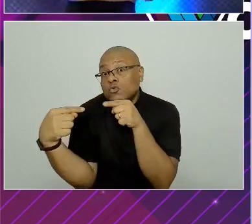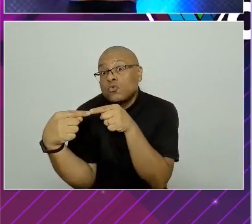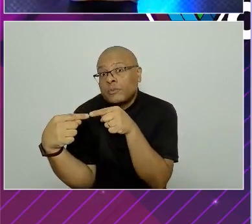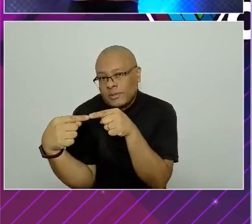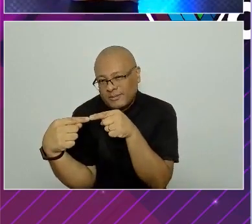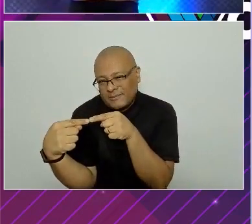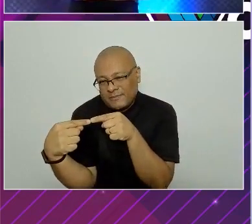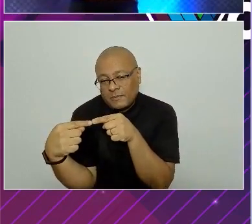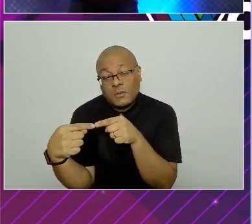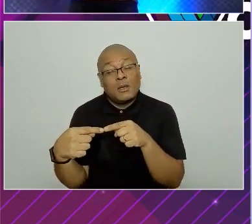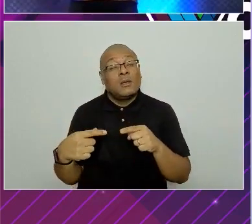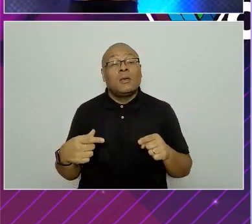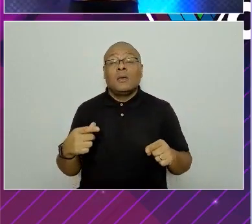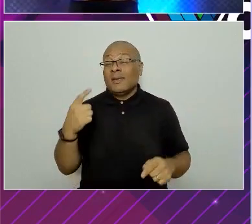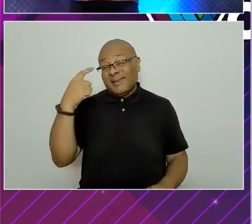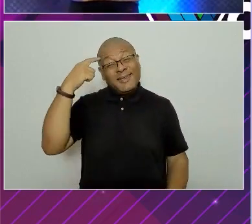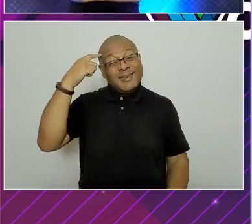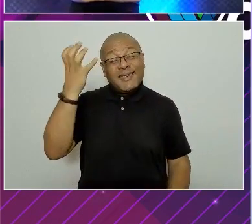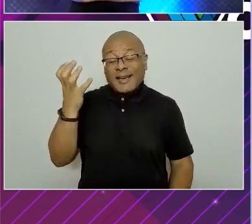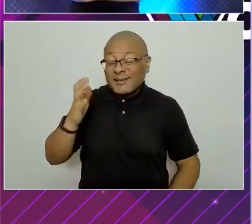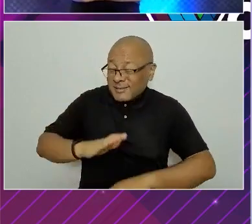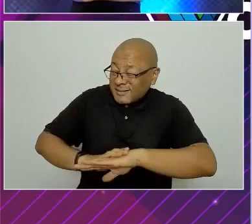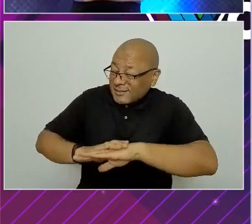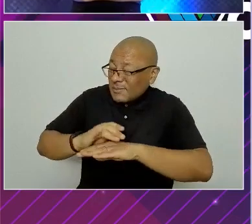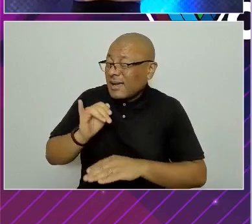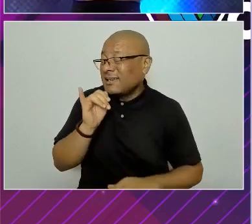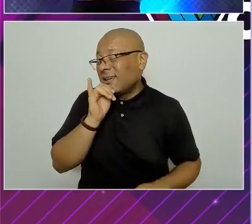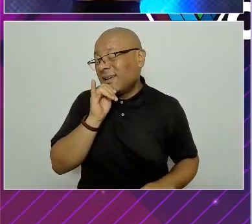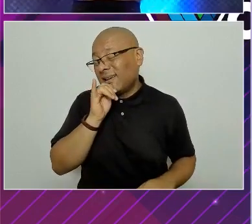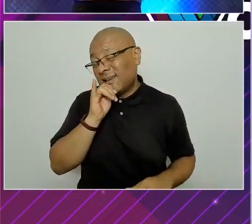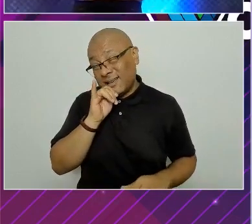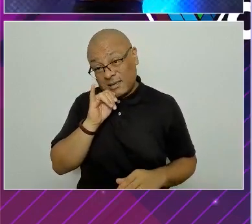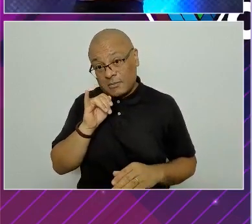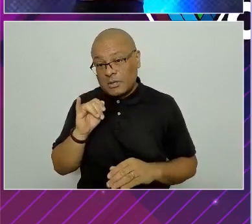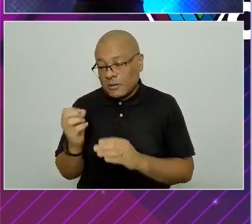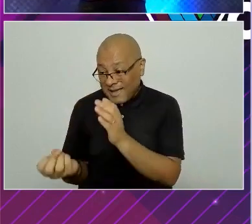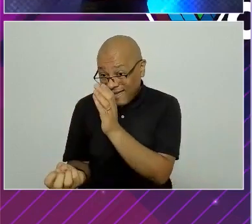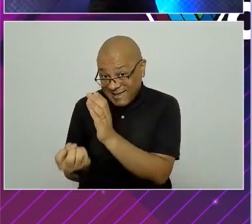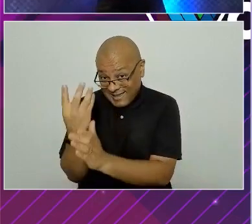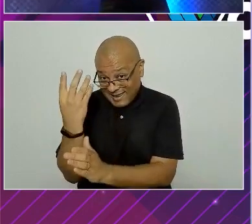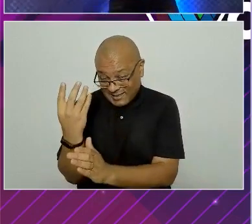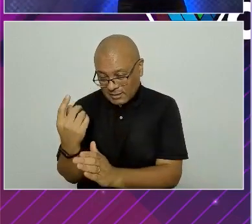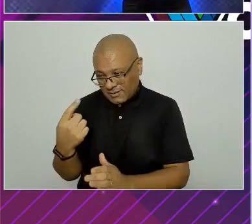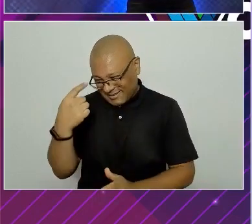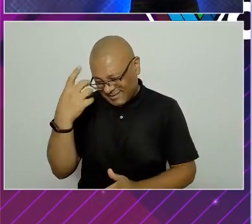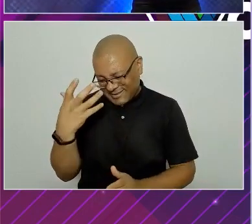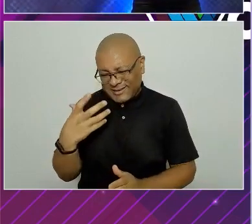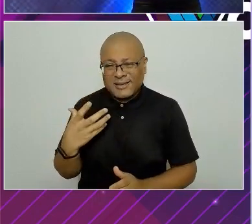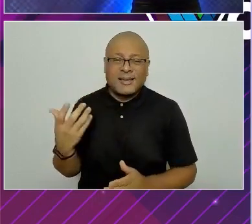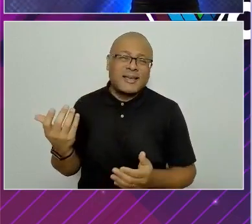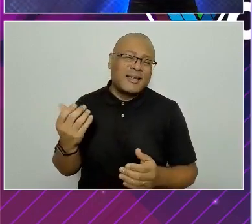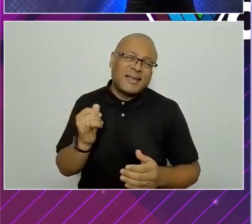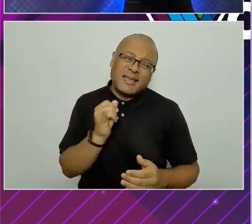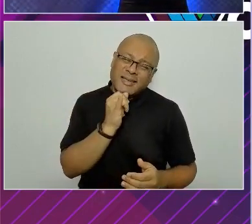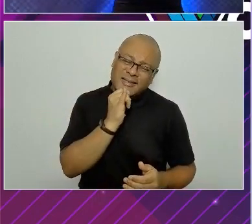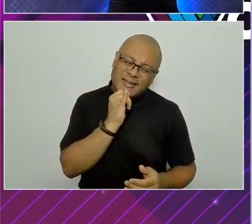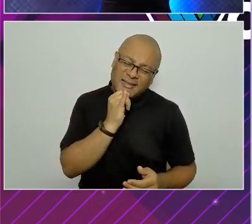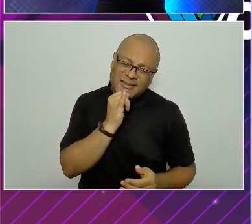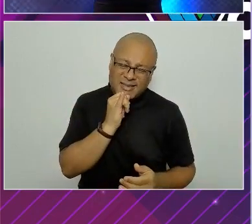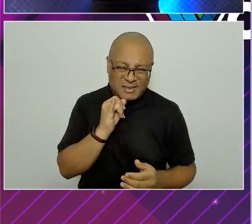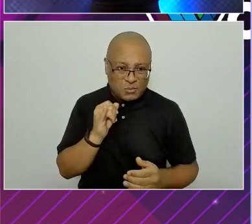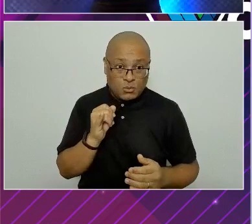de muito mais exemplos do que você. Então, pode ter certeza que no desenvolvimento de um IA, a quantidade que você, pessoa, precisaria